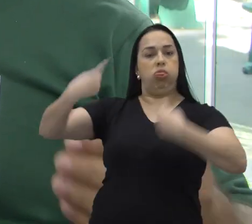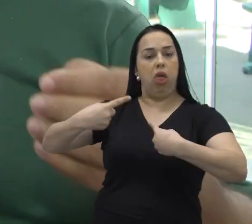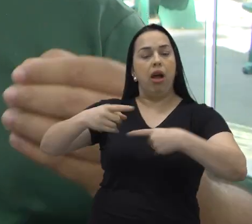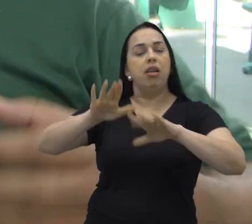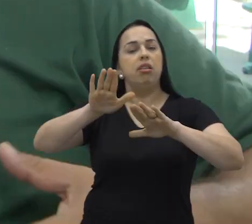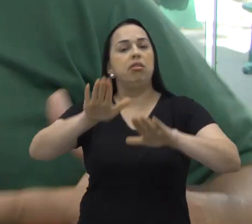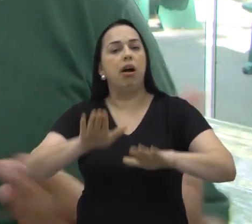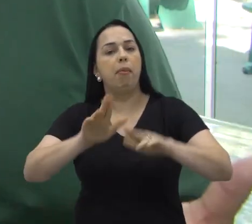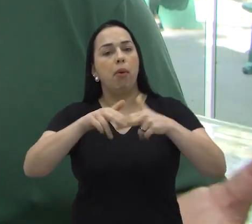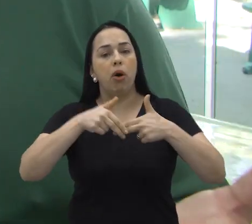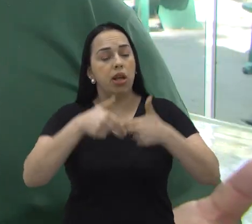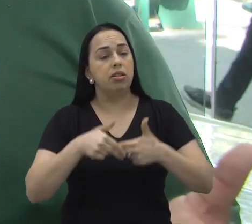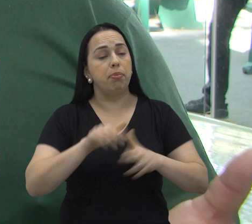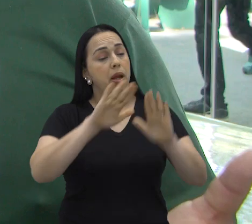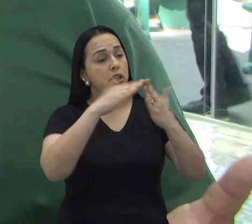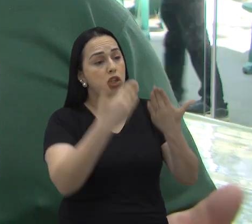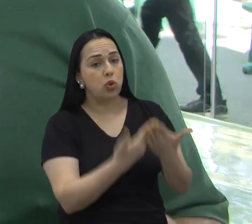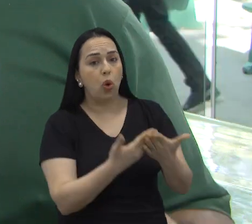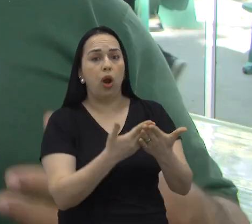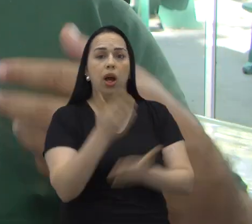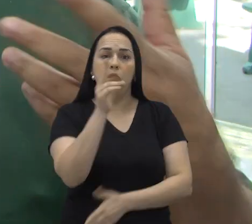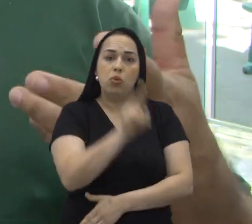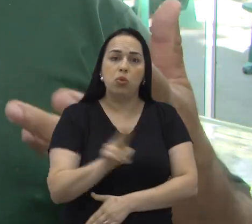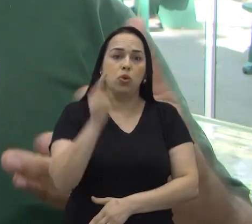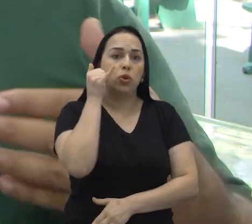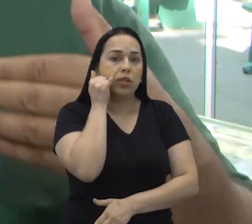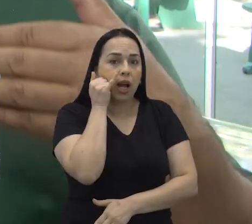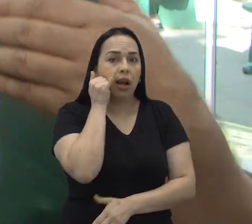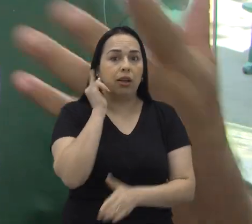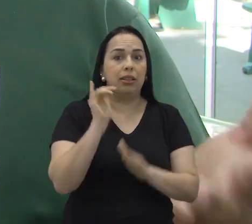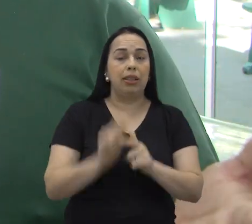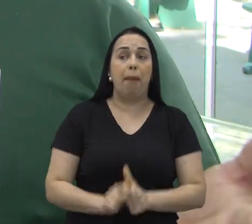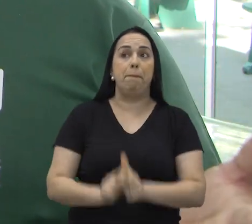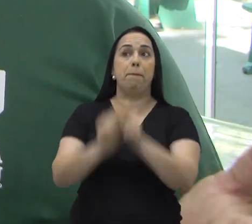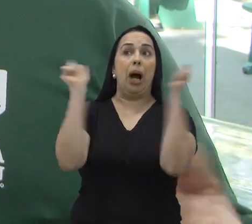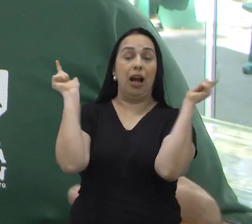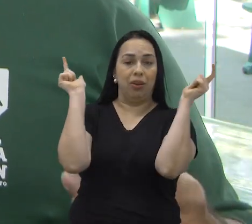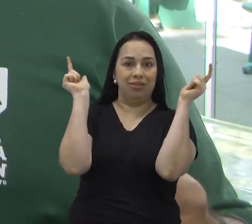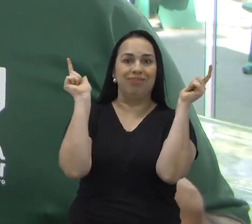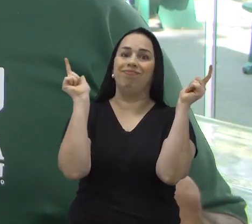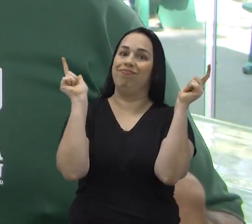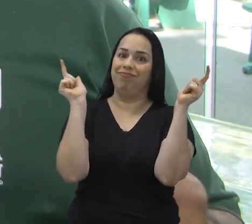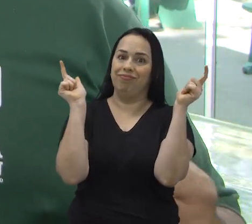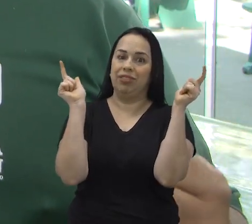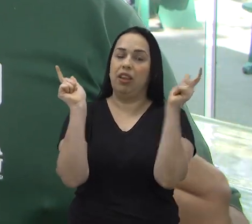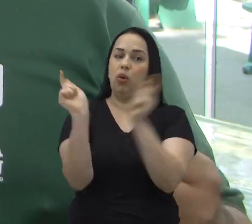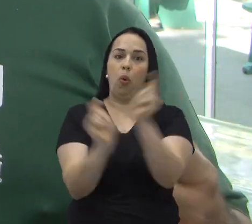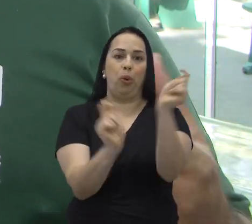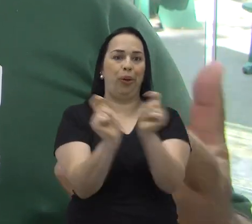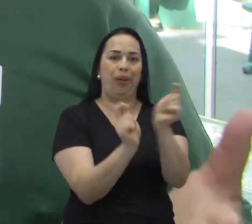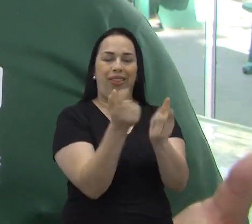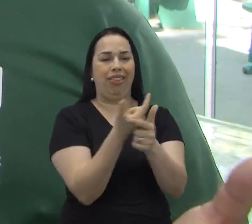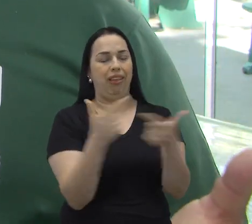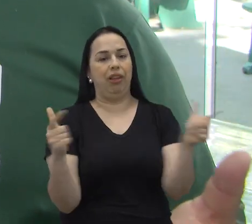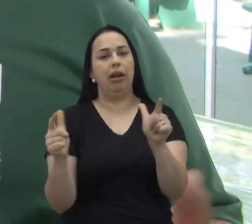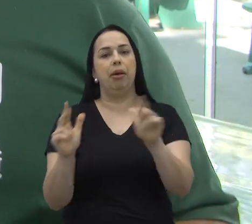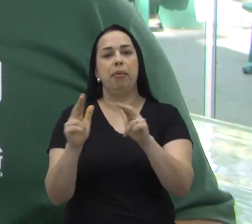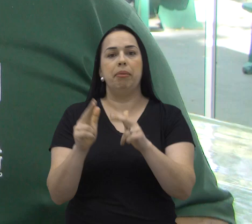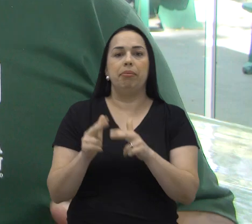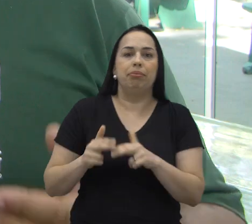não guardar. E aí, para esses lugares, e o uso do celular em muitas situações está fora de